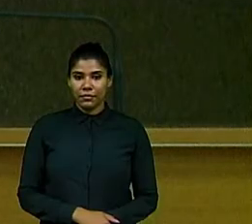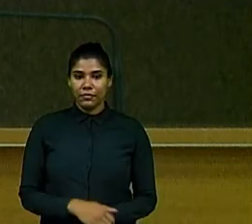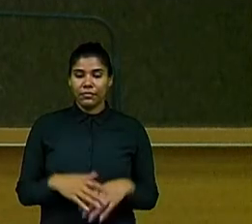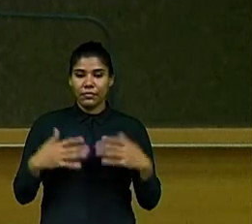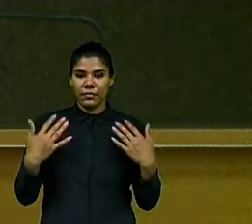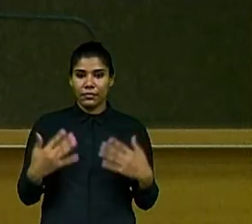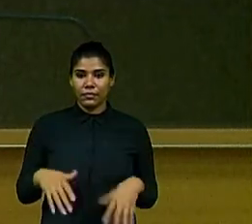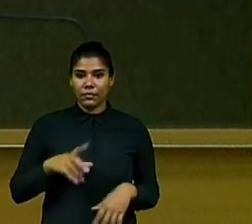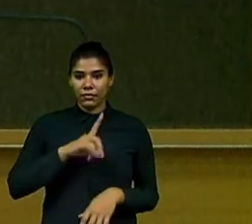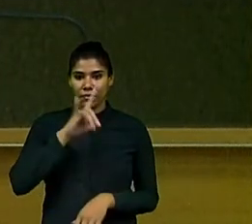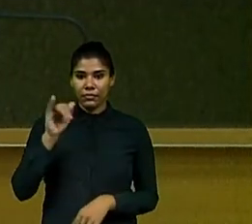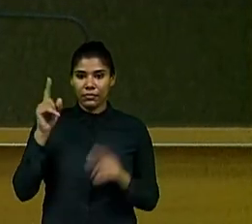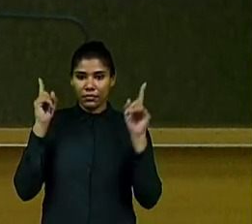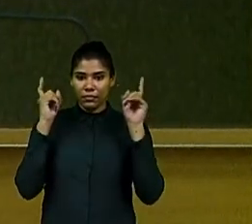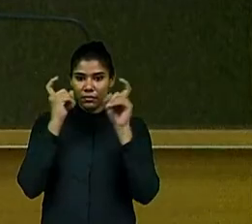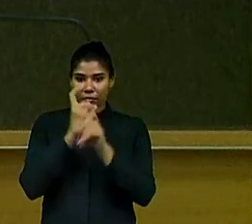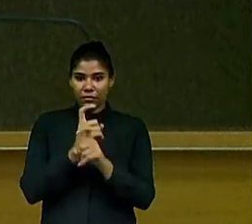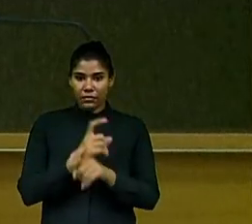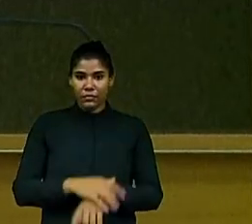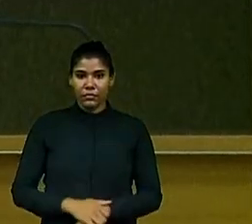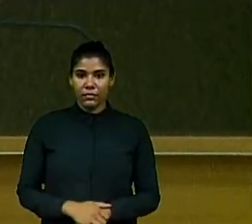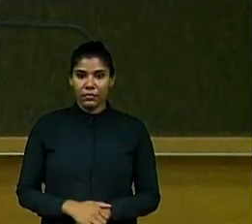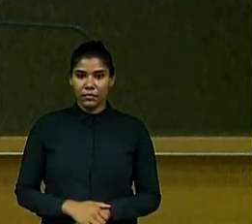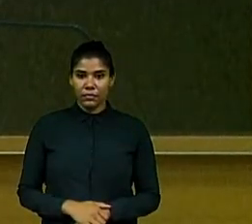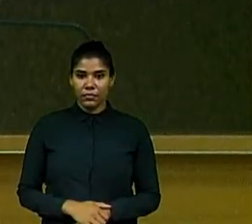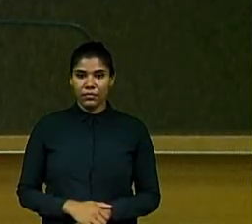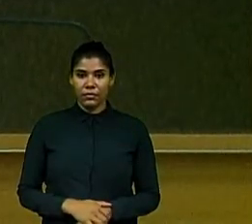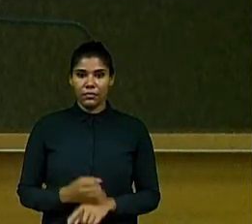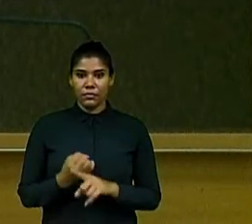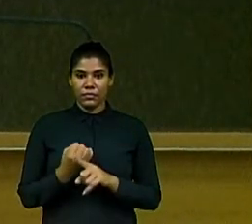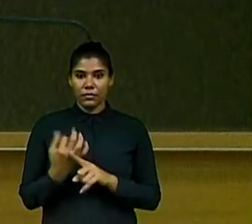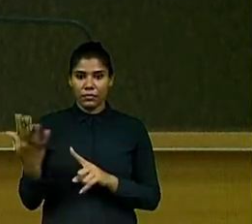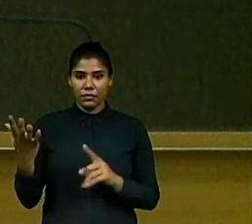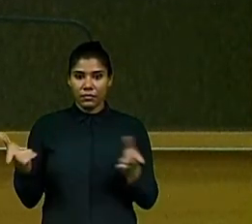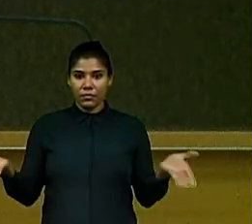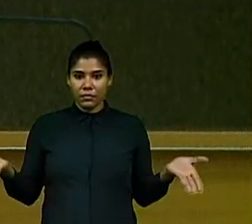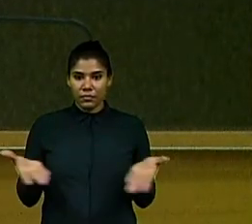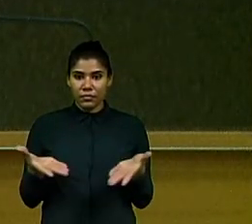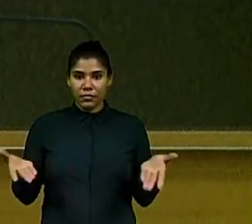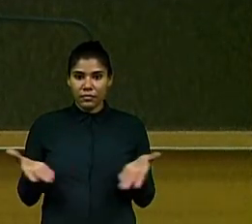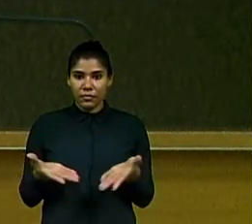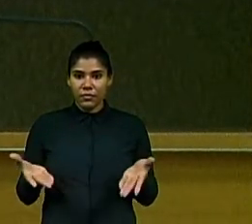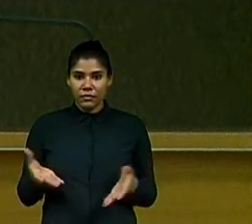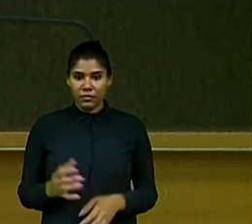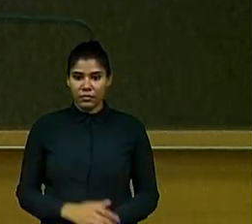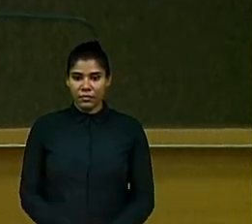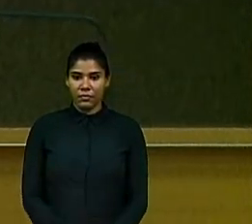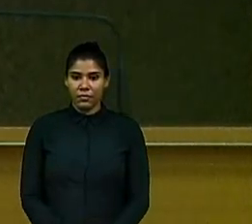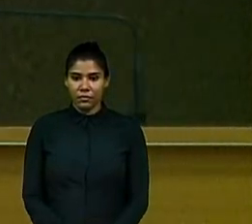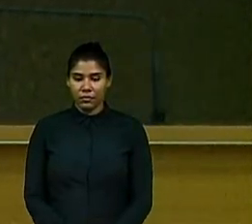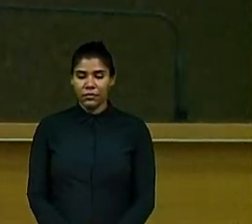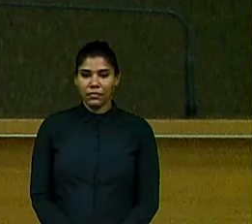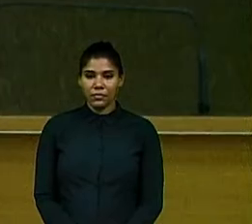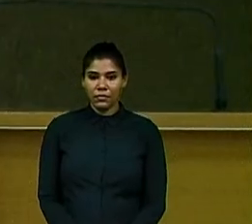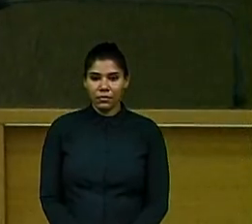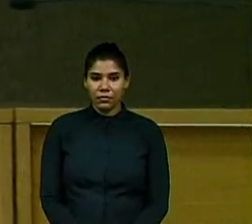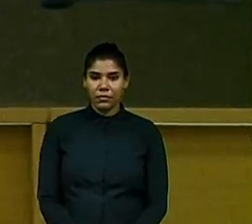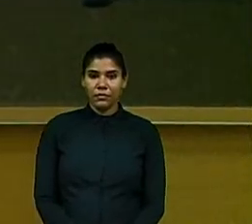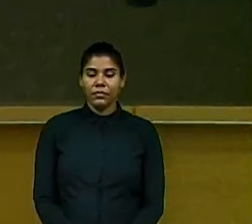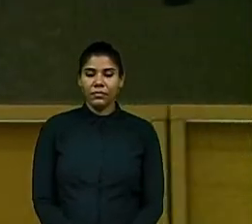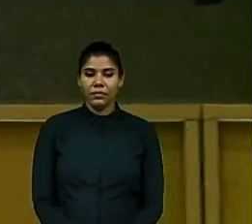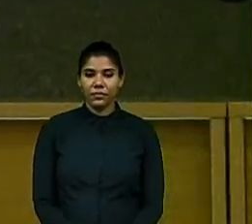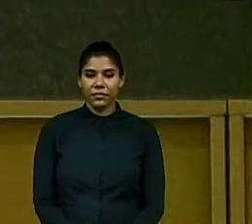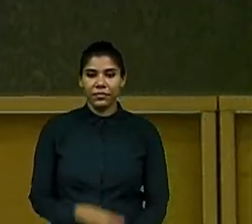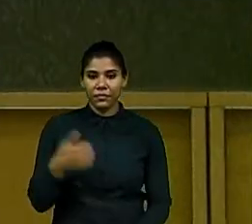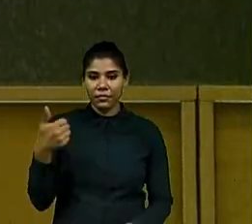chegando com física para fechar com chave de ouro ou não né não vai fechar com chave de ouro sim primeiro